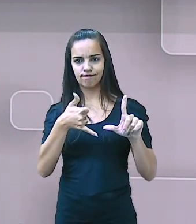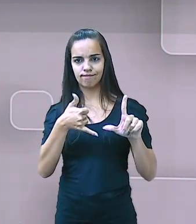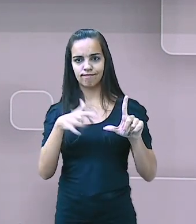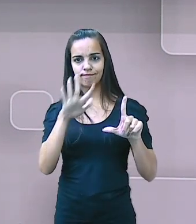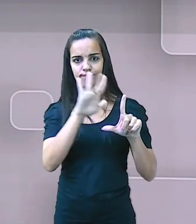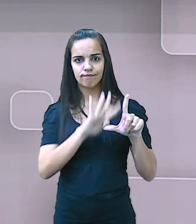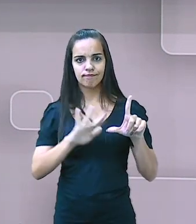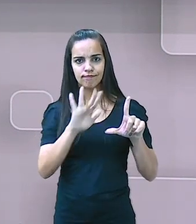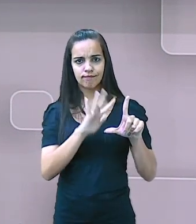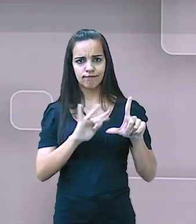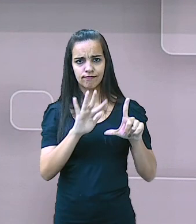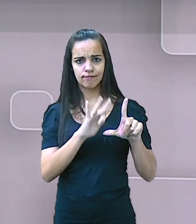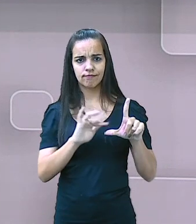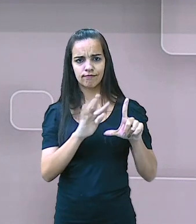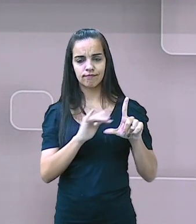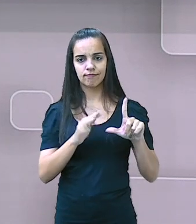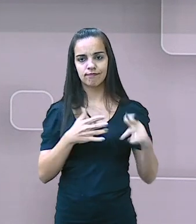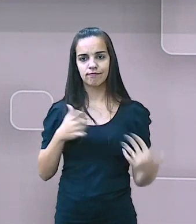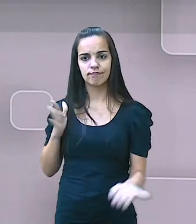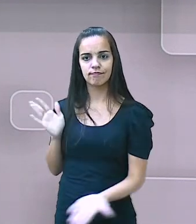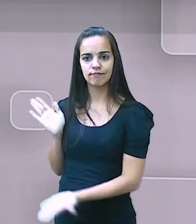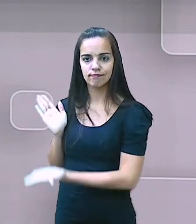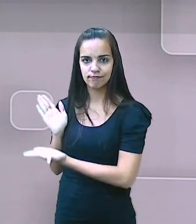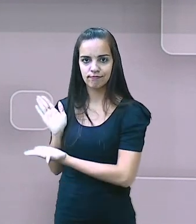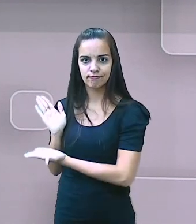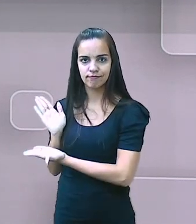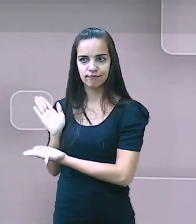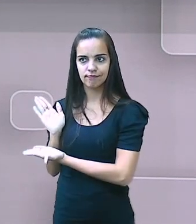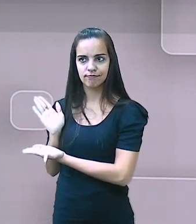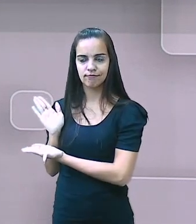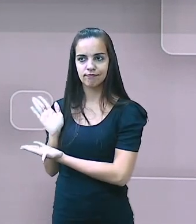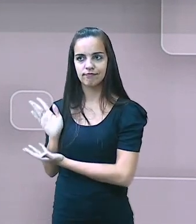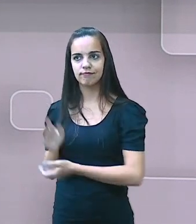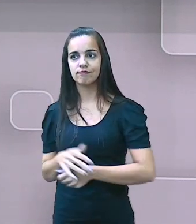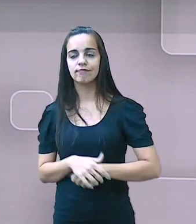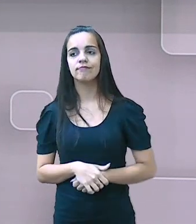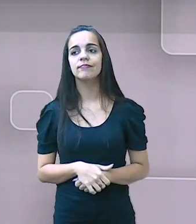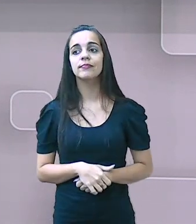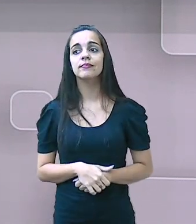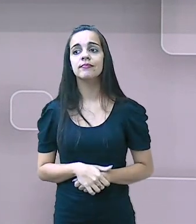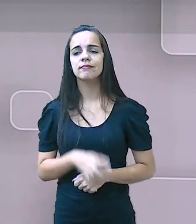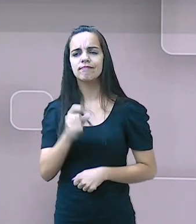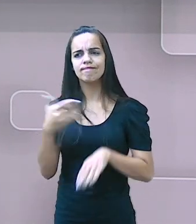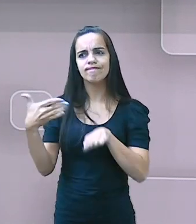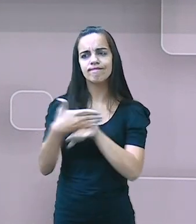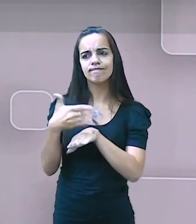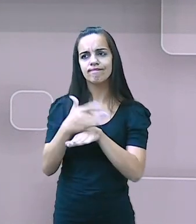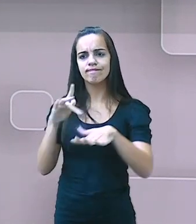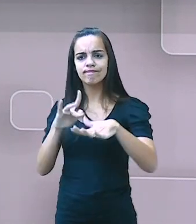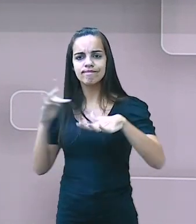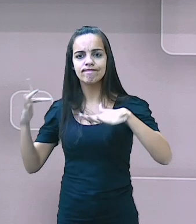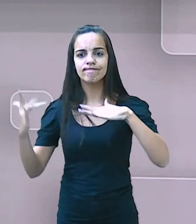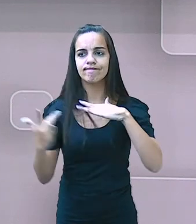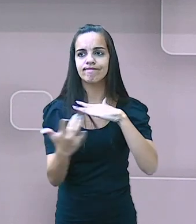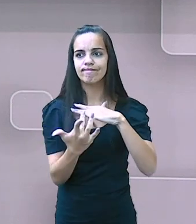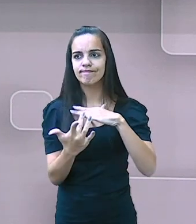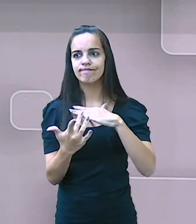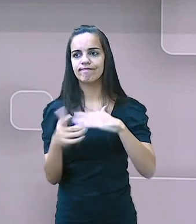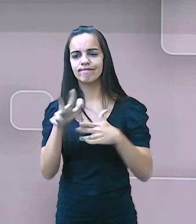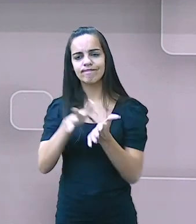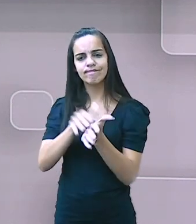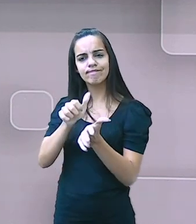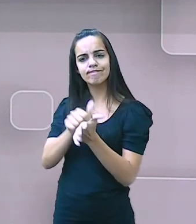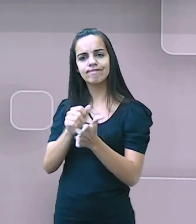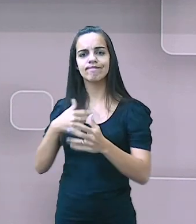seu celular na imagem que aparece aí no canto da tela. Viu? Acesse nossas redes sociais, se